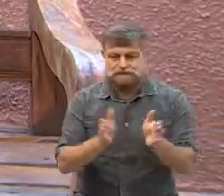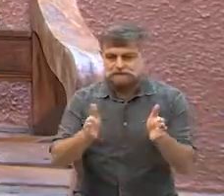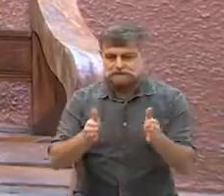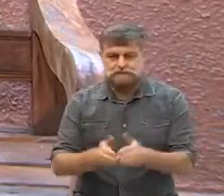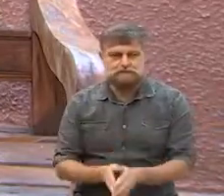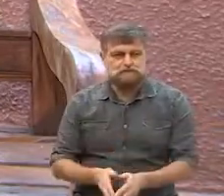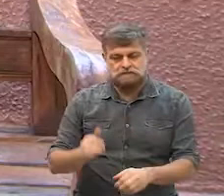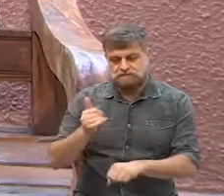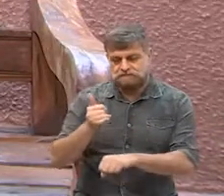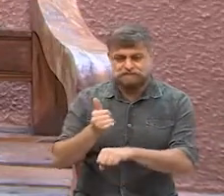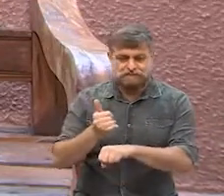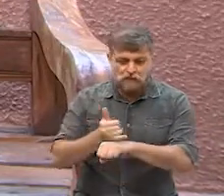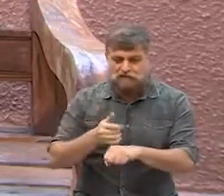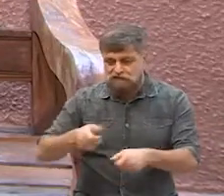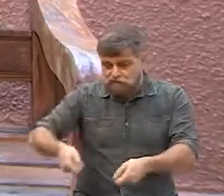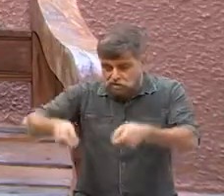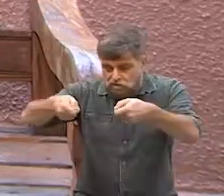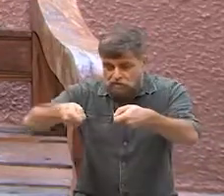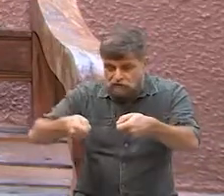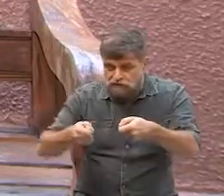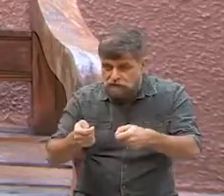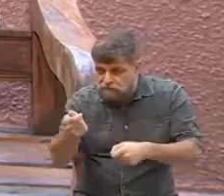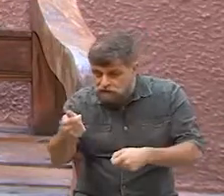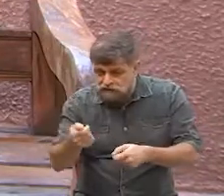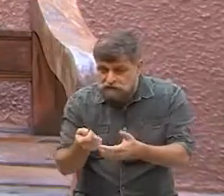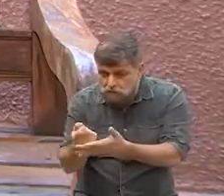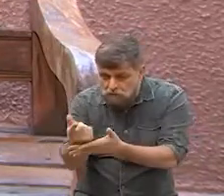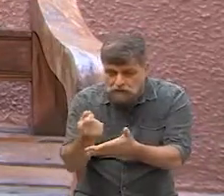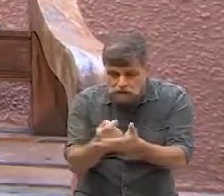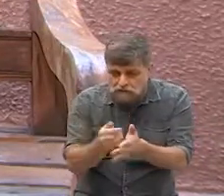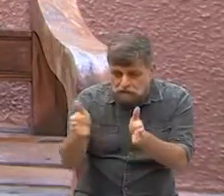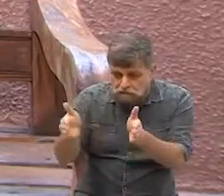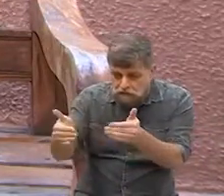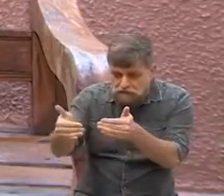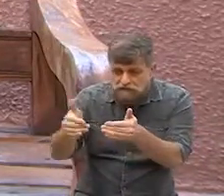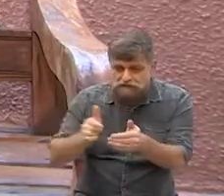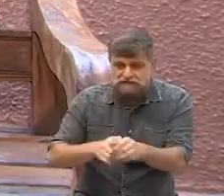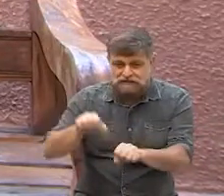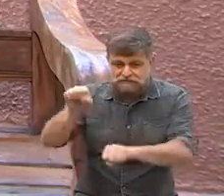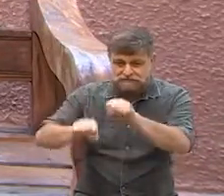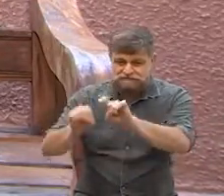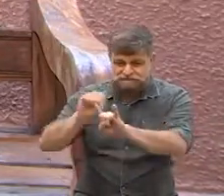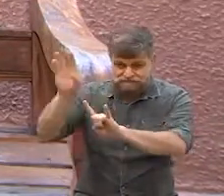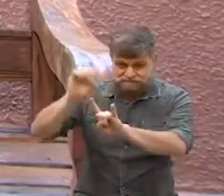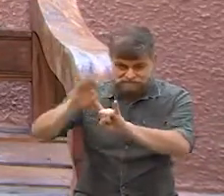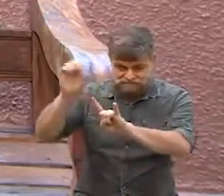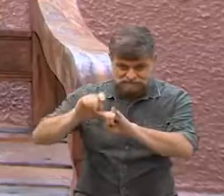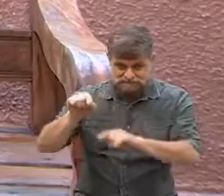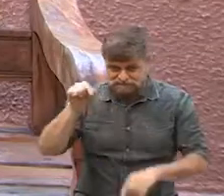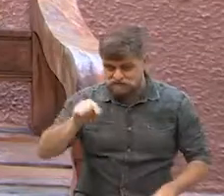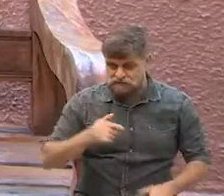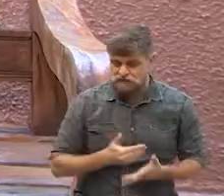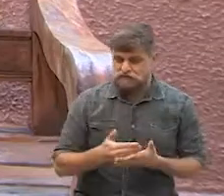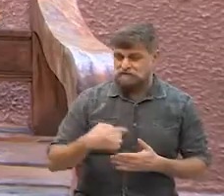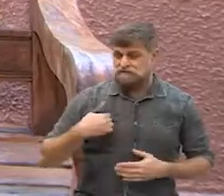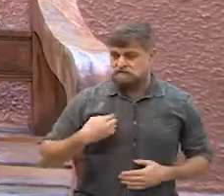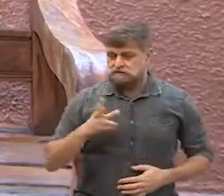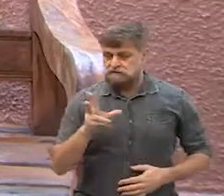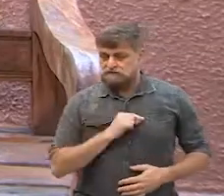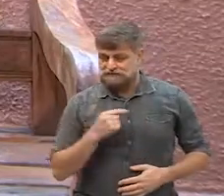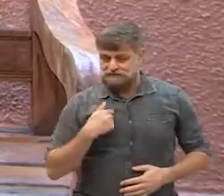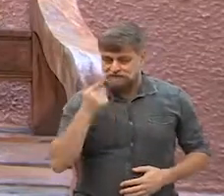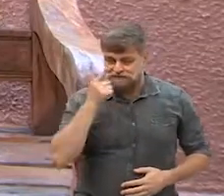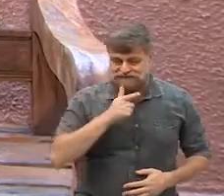no mercado comum com a sua eco bag. Dá um frio na barriga. Sim, no começo você fala, nossa, será que eu